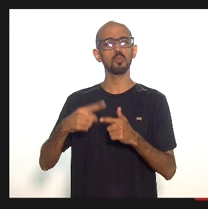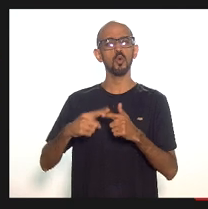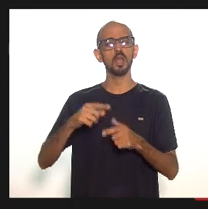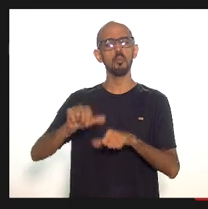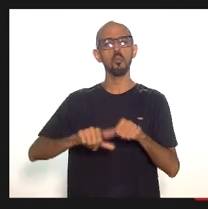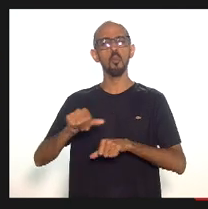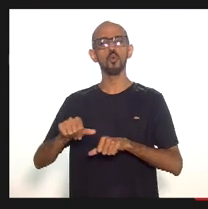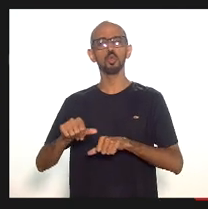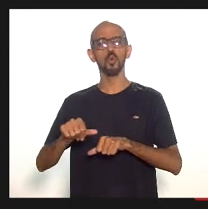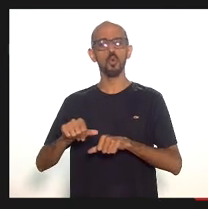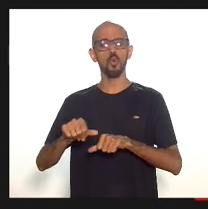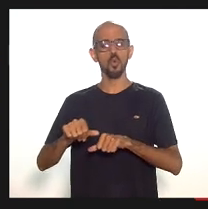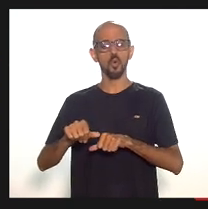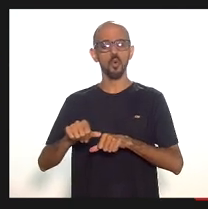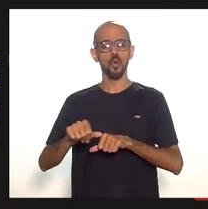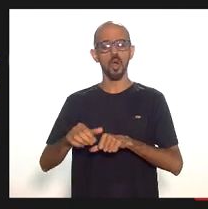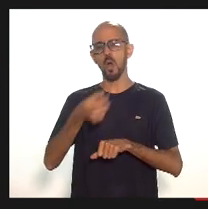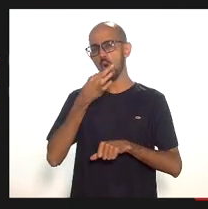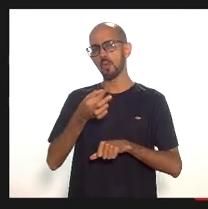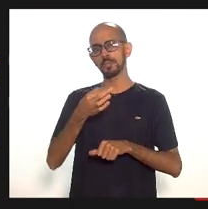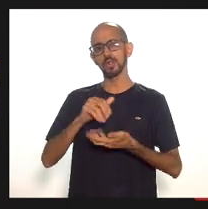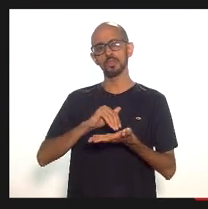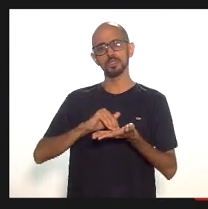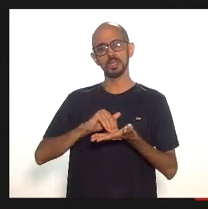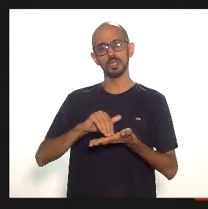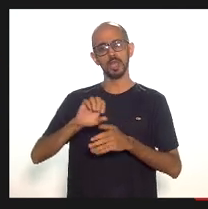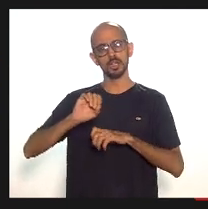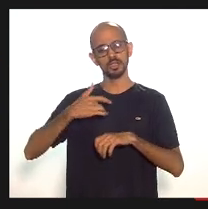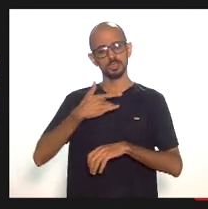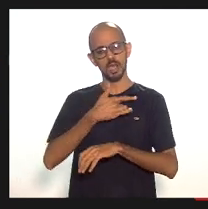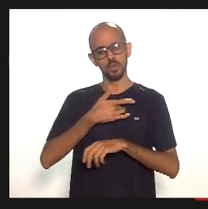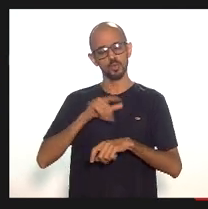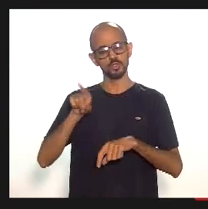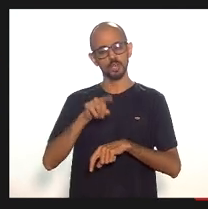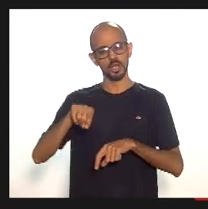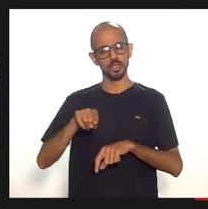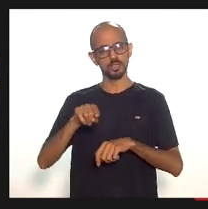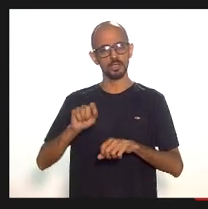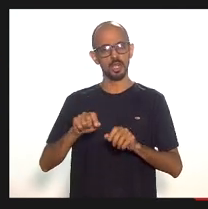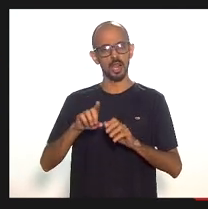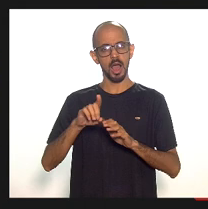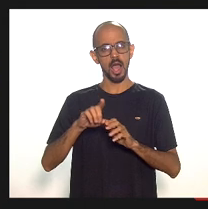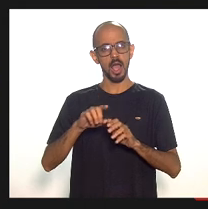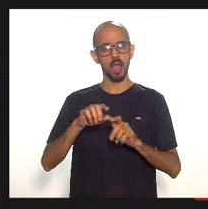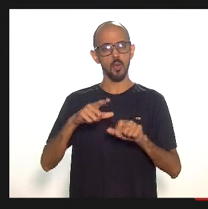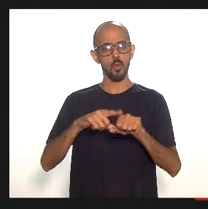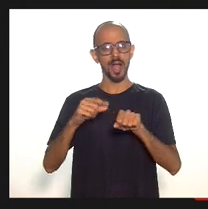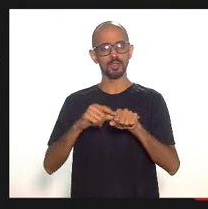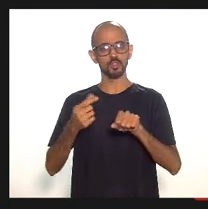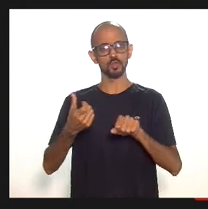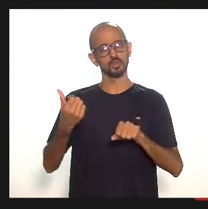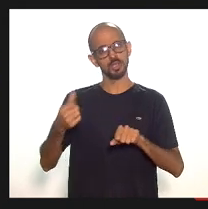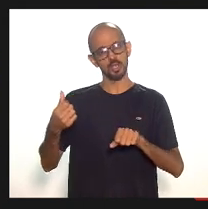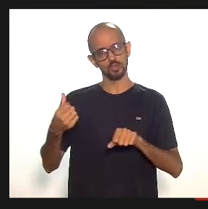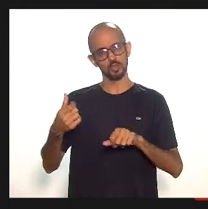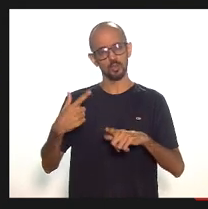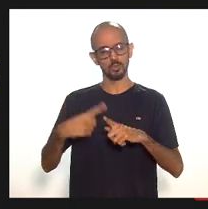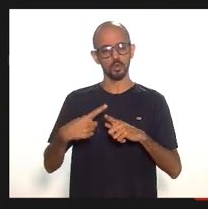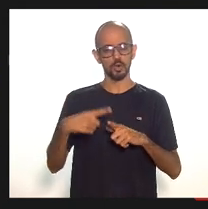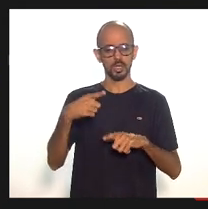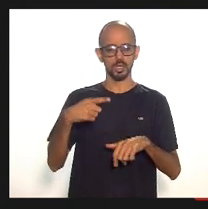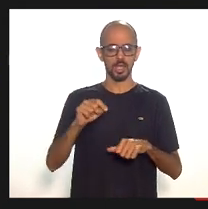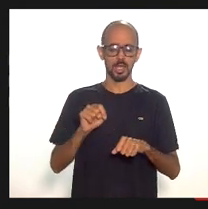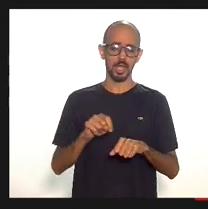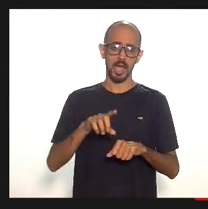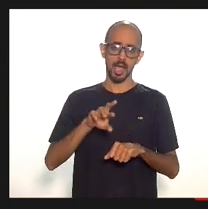mudança na posição da Secretaria de Saúde e a suspensão desse artigo 6º, porque a rede de educação